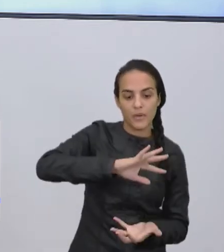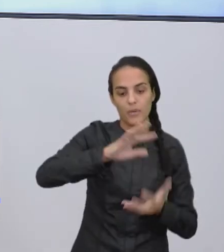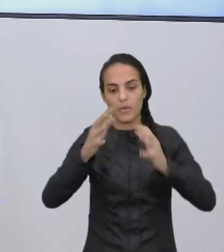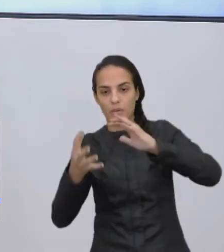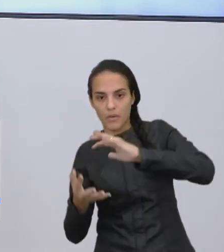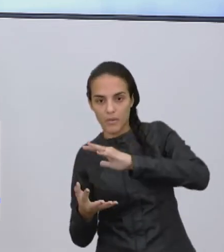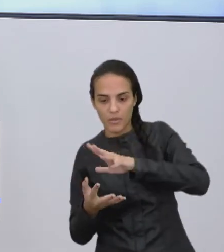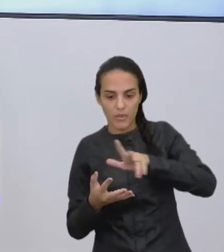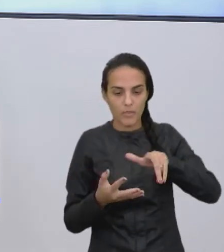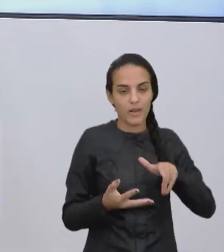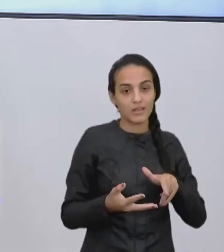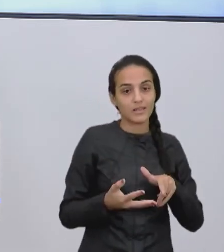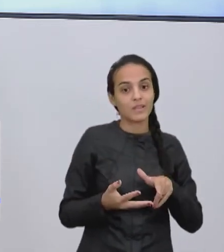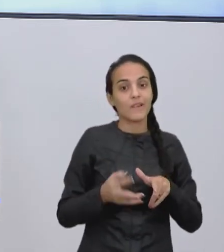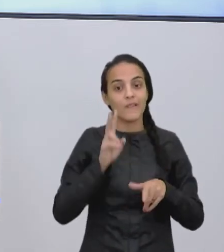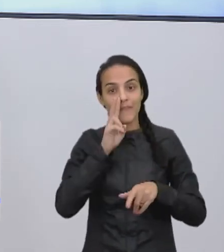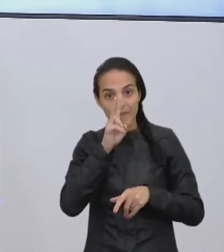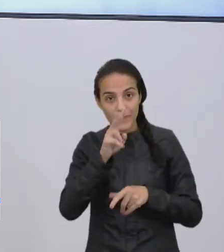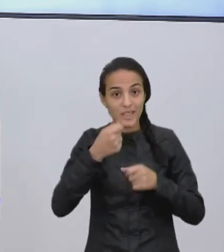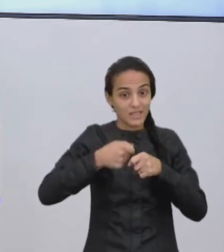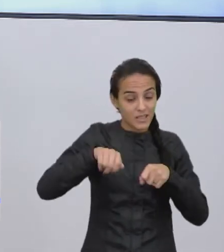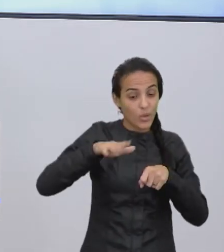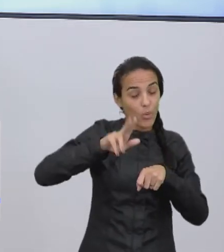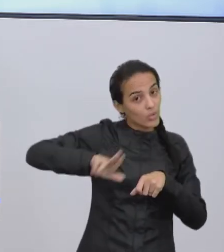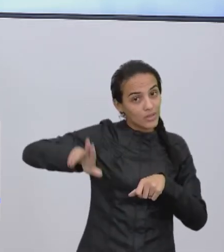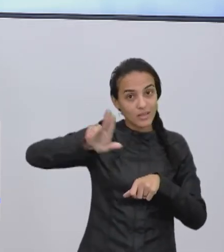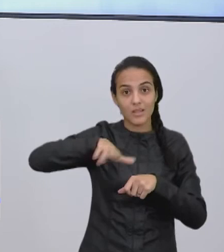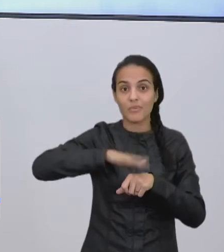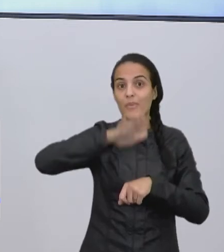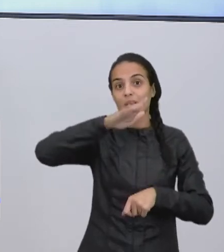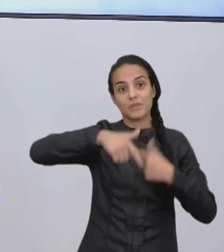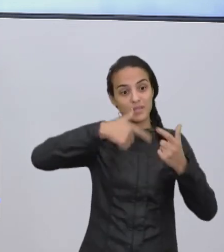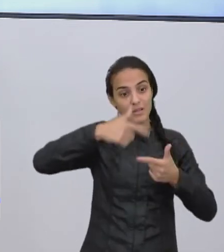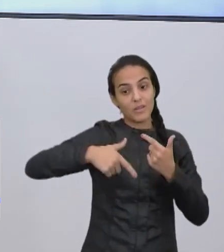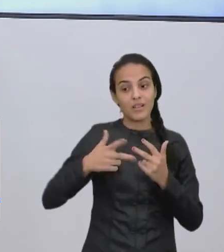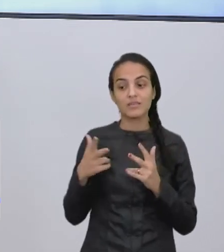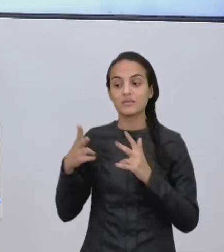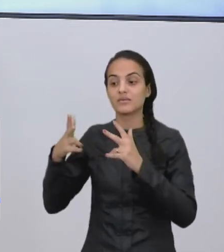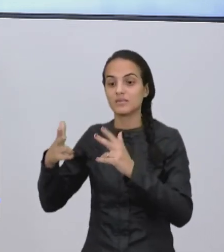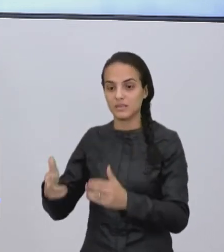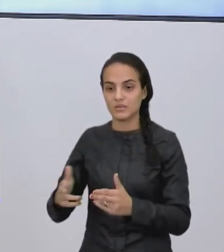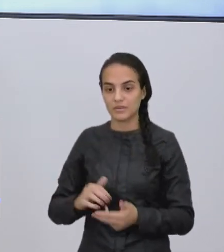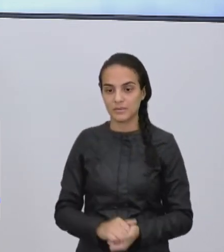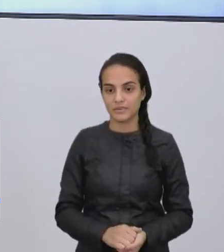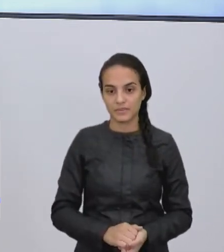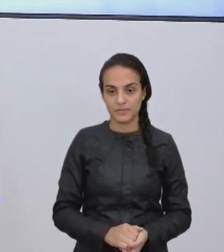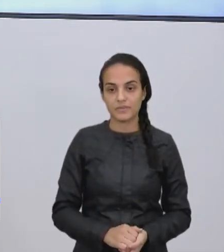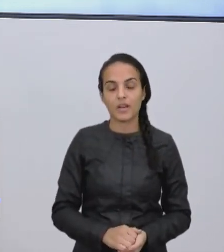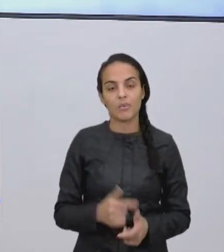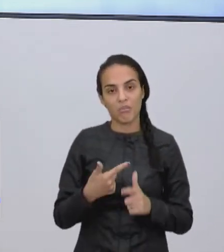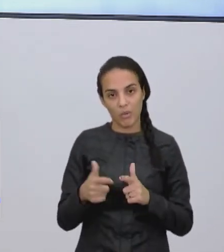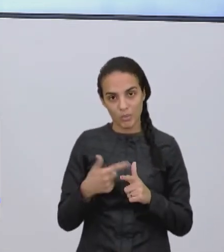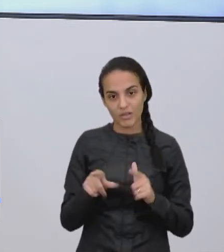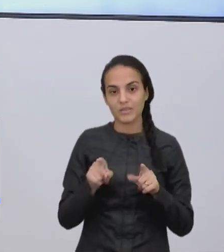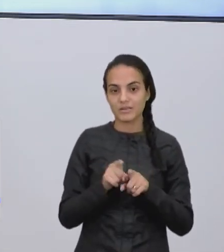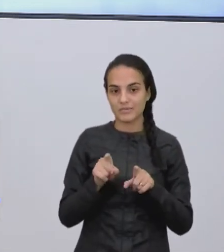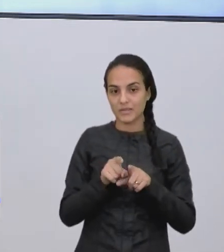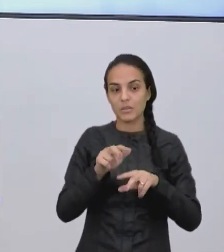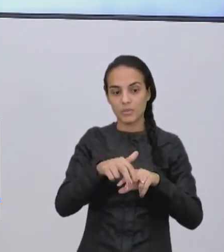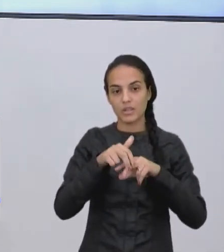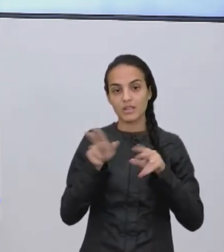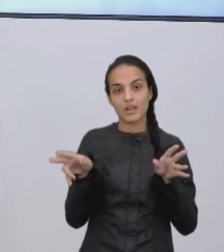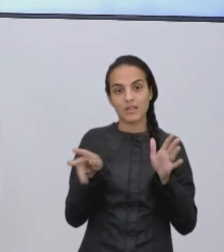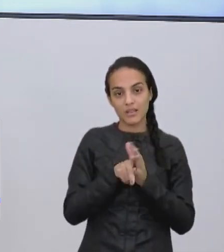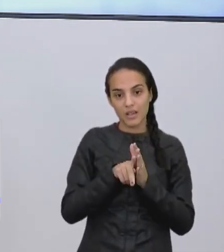menos eficiência, precisa se utilizar mais para fazer o mesmo trabalho, tá bom? Também é um problema e é por isso que até hoje a gente